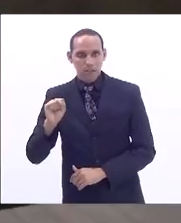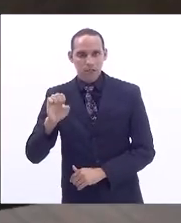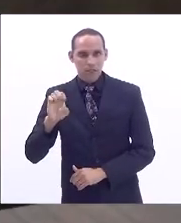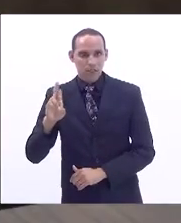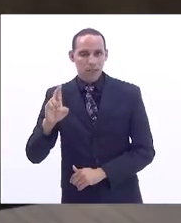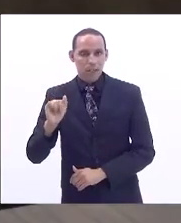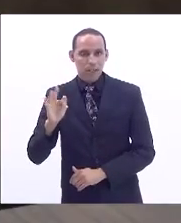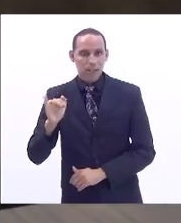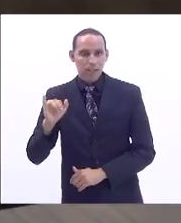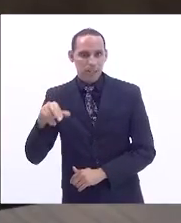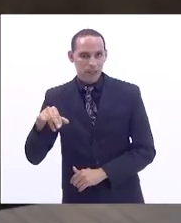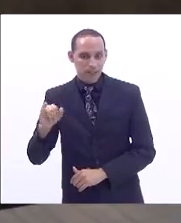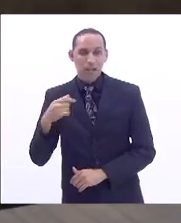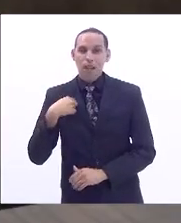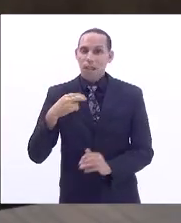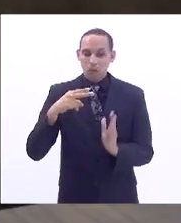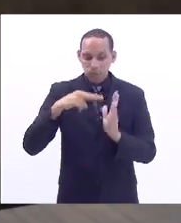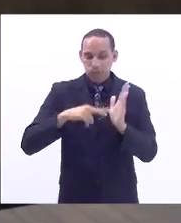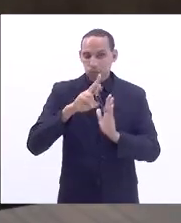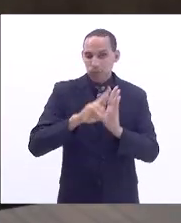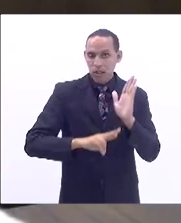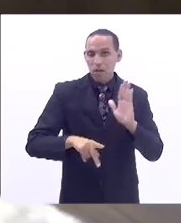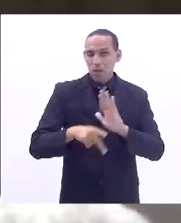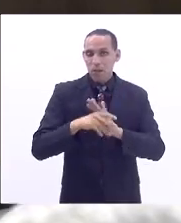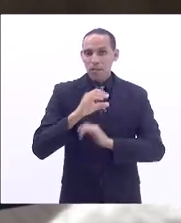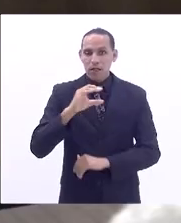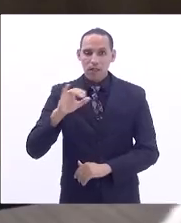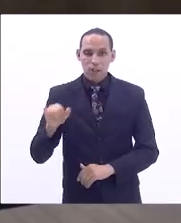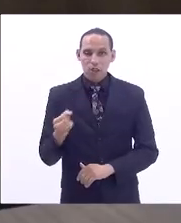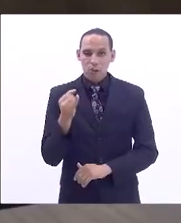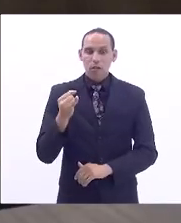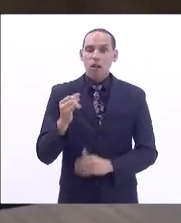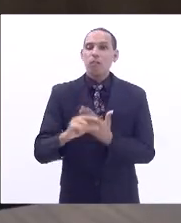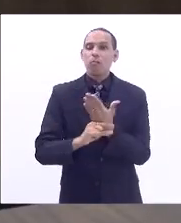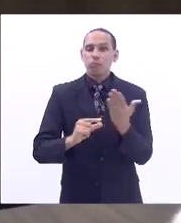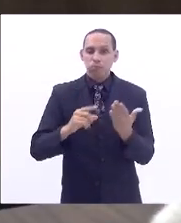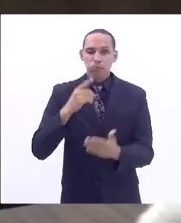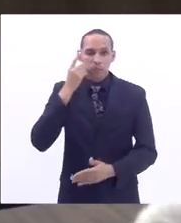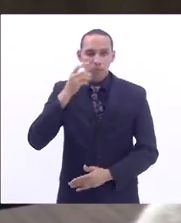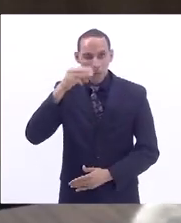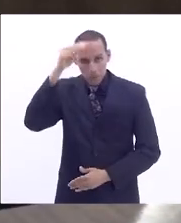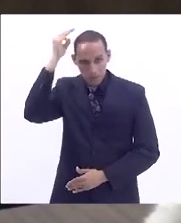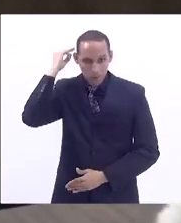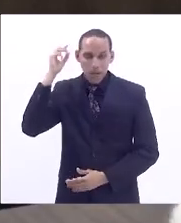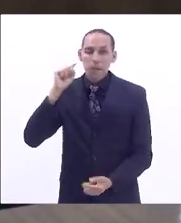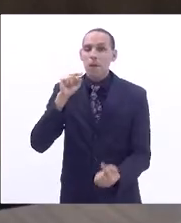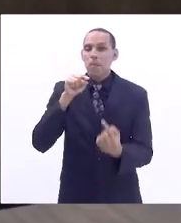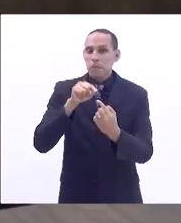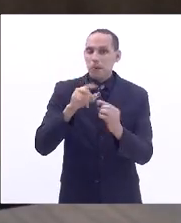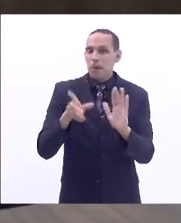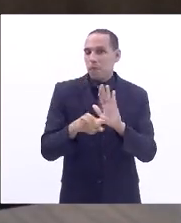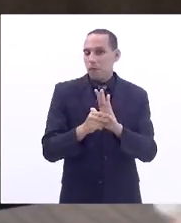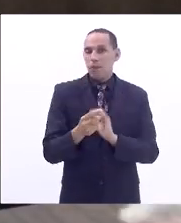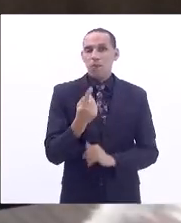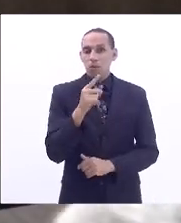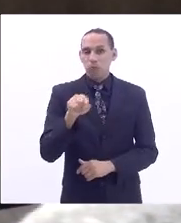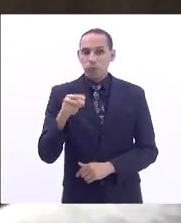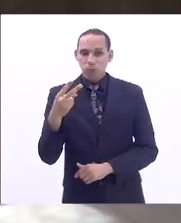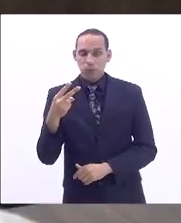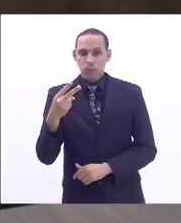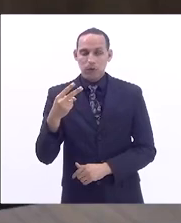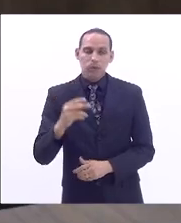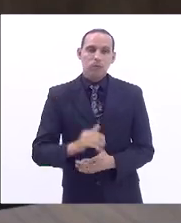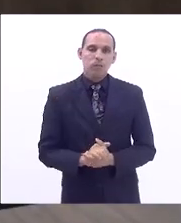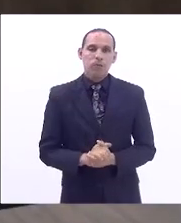Leandro o relatório das cpcj de autoria do Márcio Pacheco ele foi favoráveis emendas um e